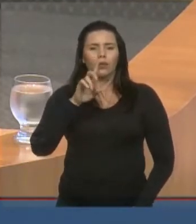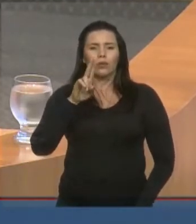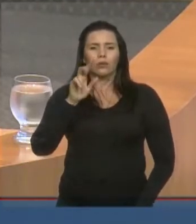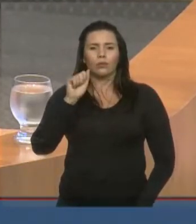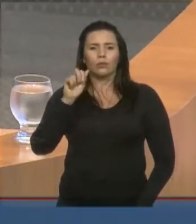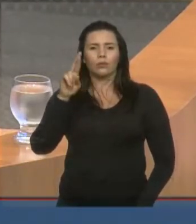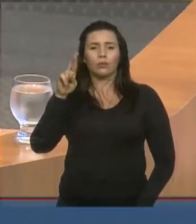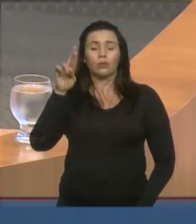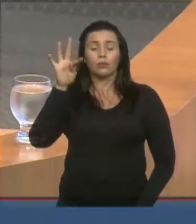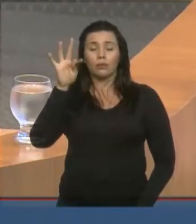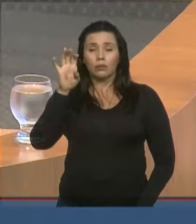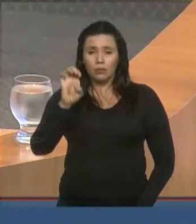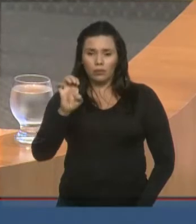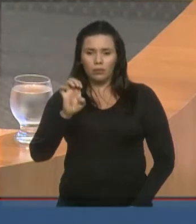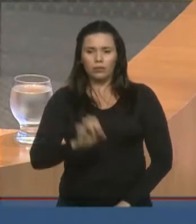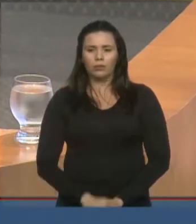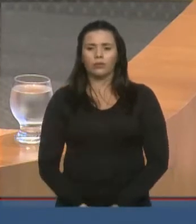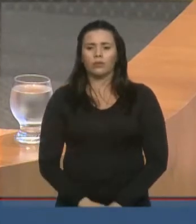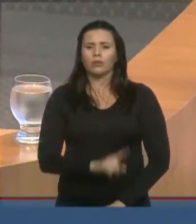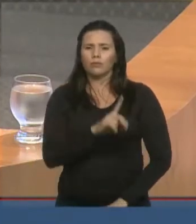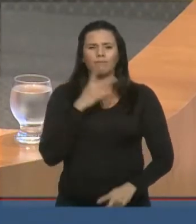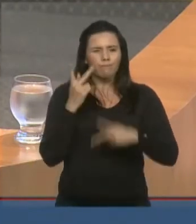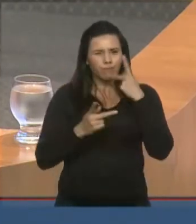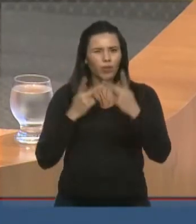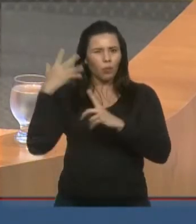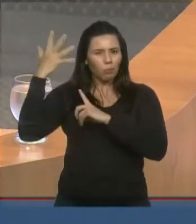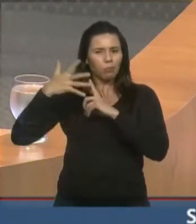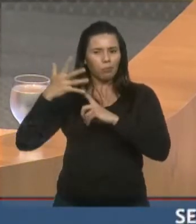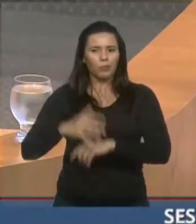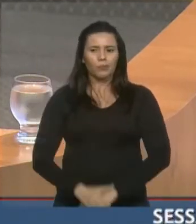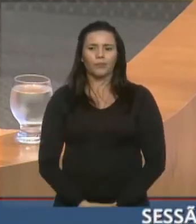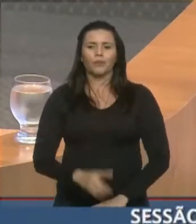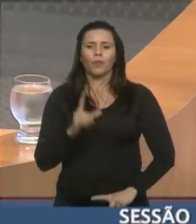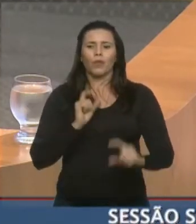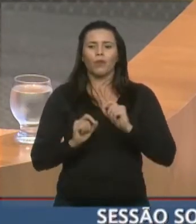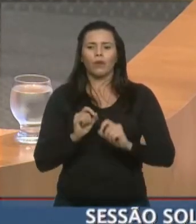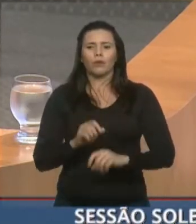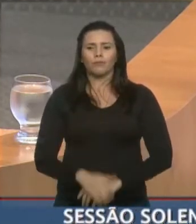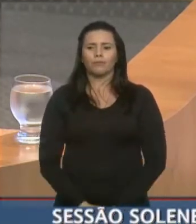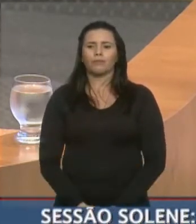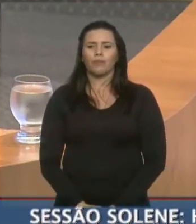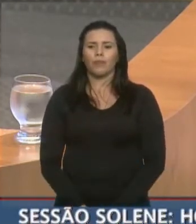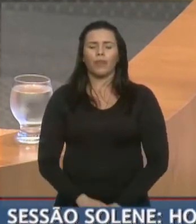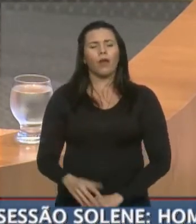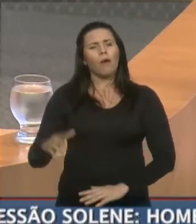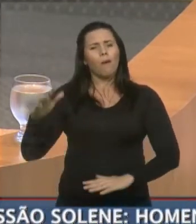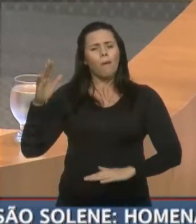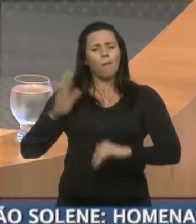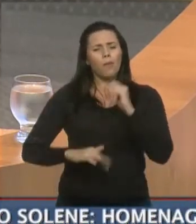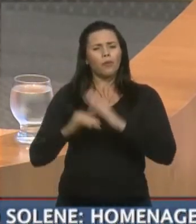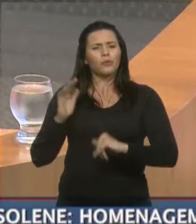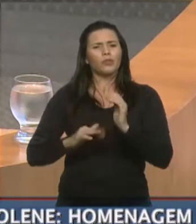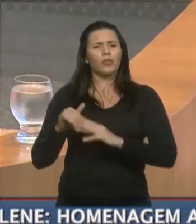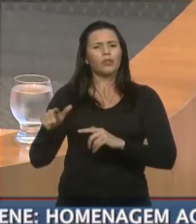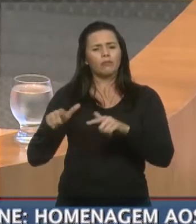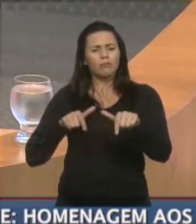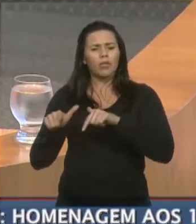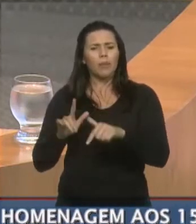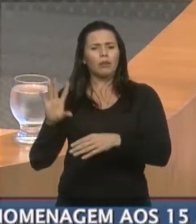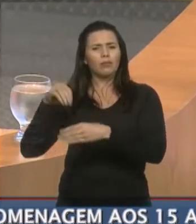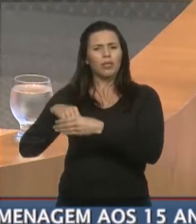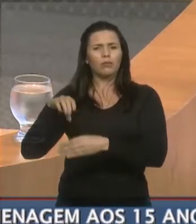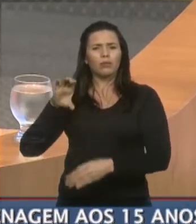a efetivação completa, por exemplo, dos profissionais que lá desempenham suas abnegadas e importantíssimas